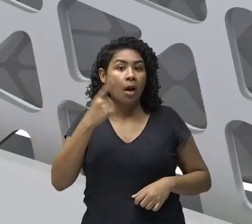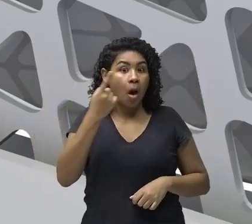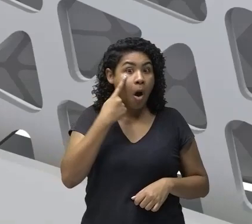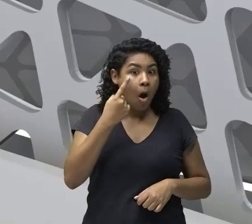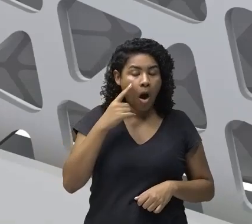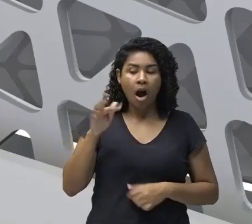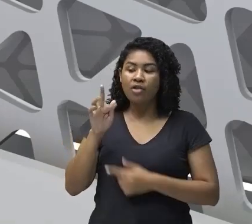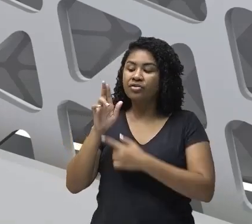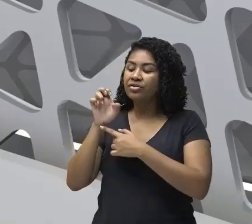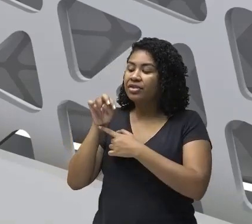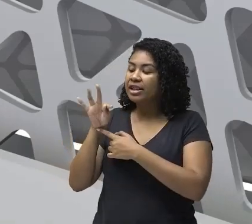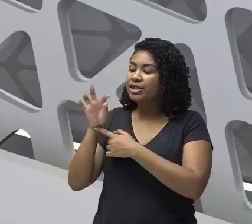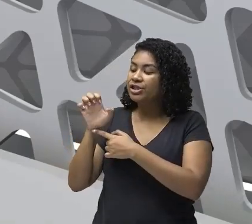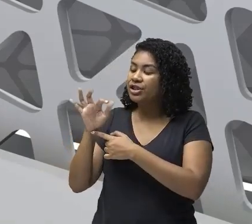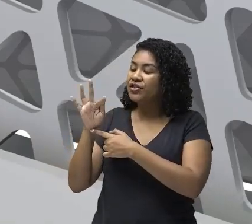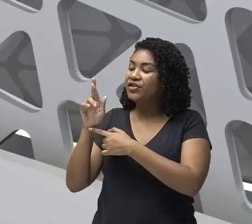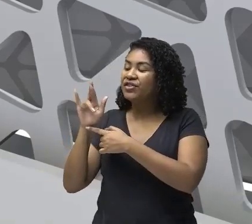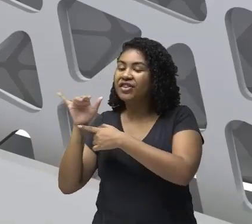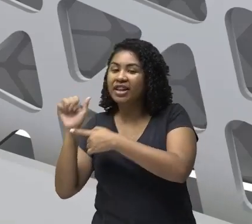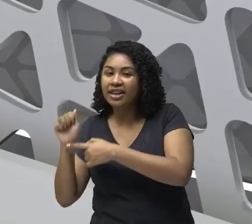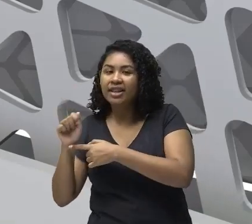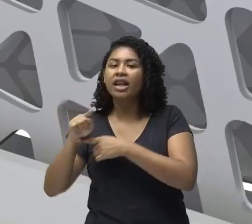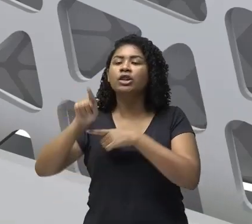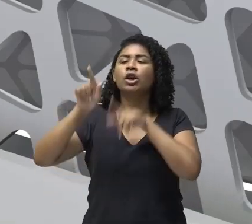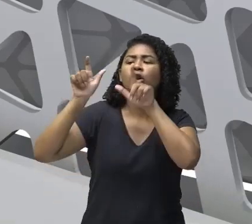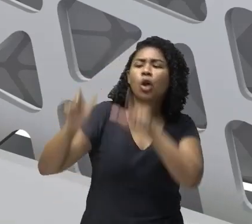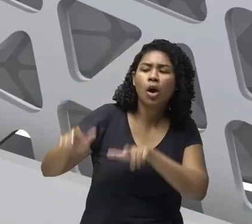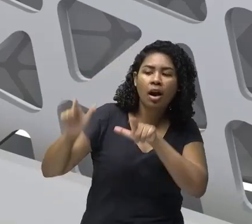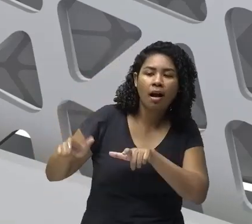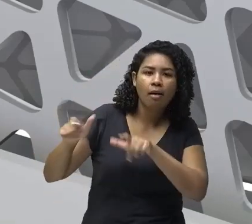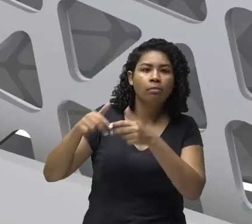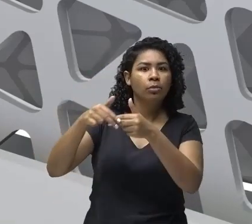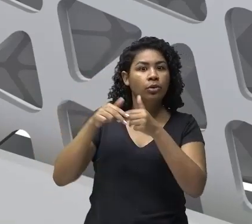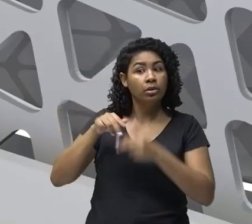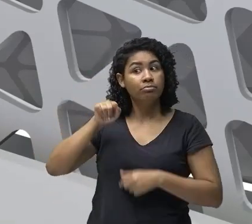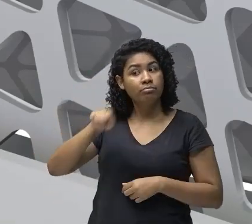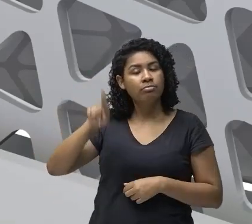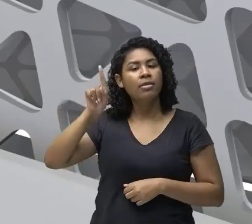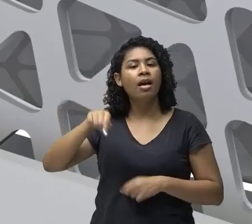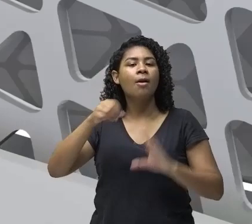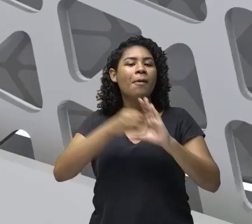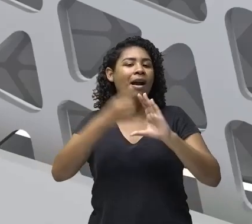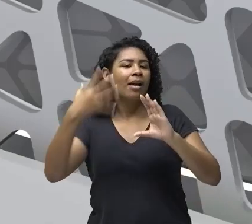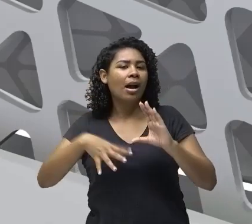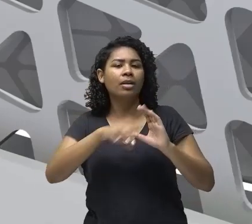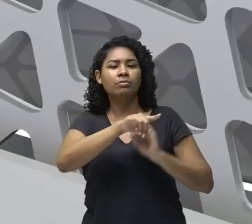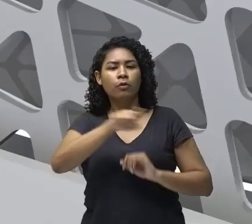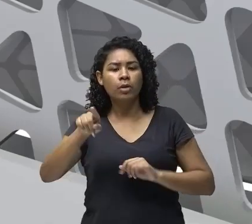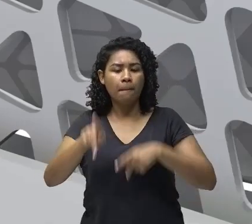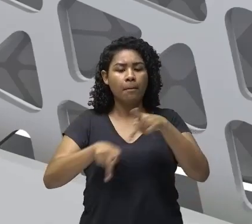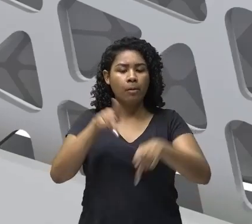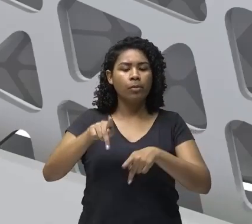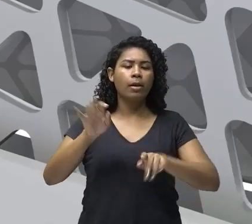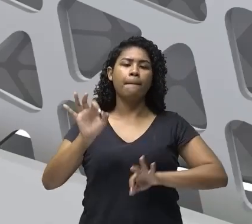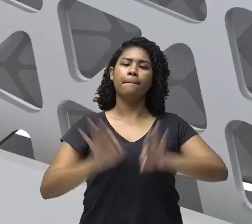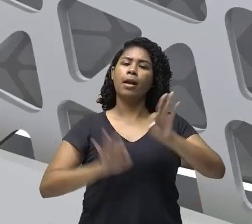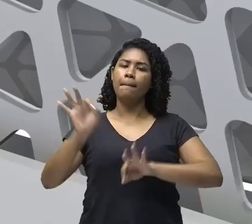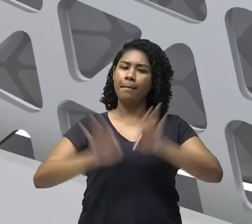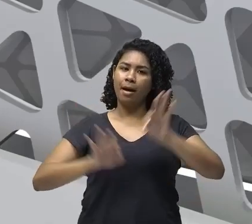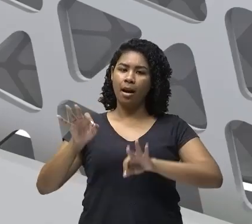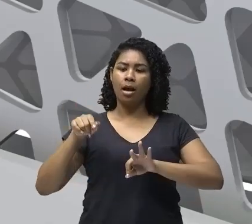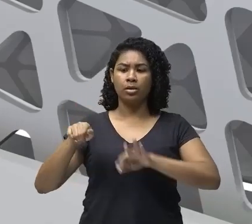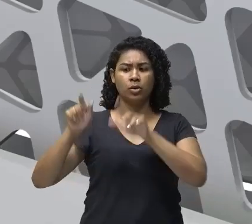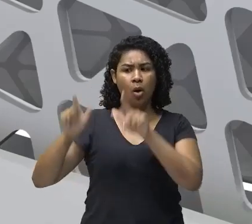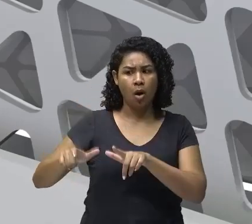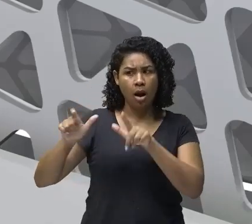tal local, uma frente quente vai atingir tal local, é também uma forma de preparar a população daquele local